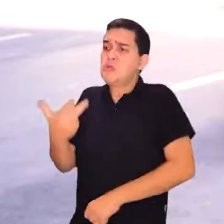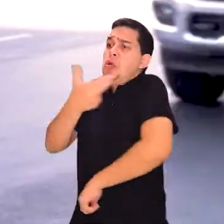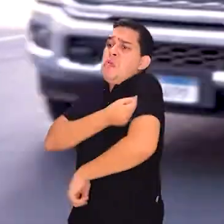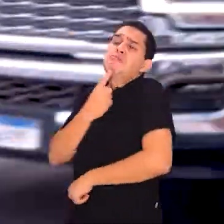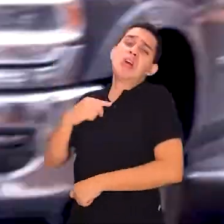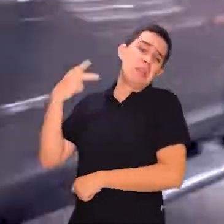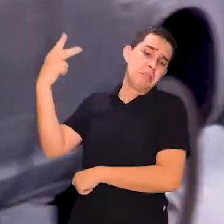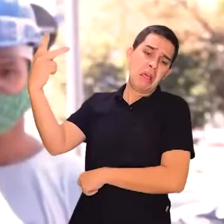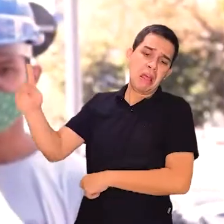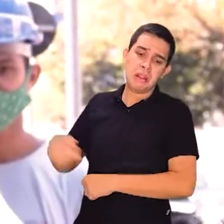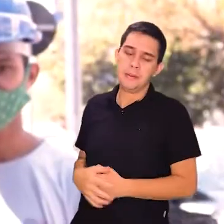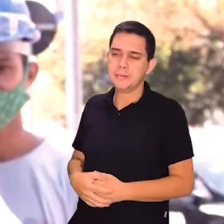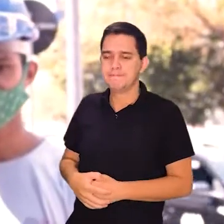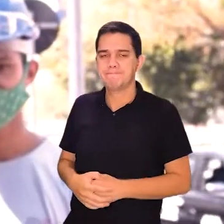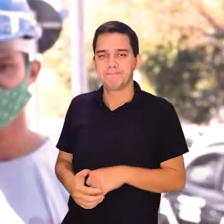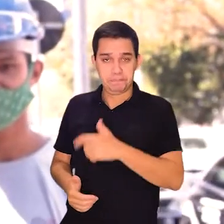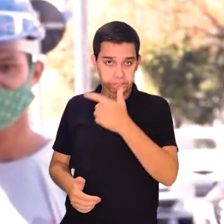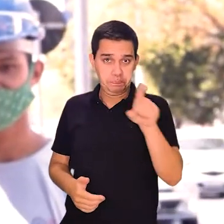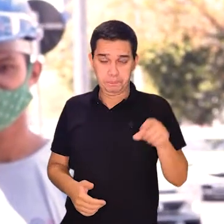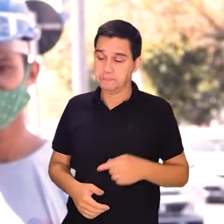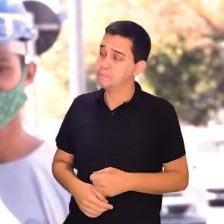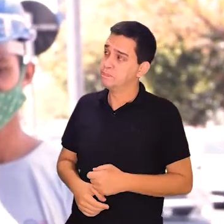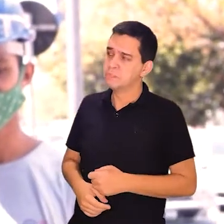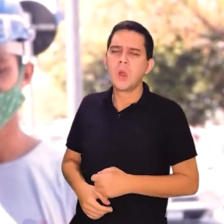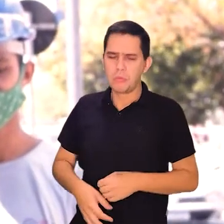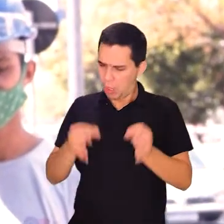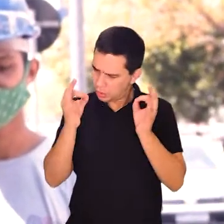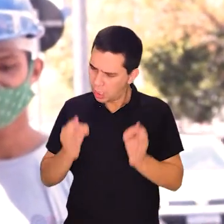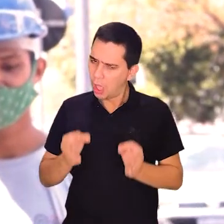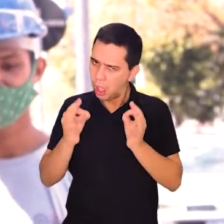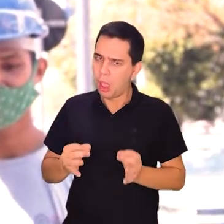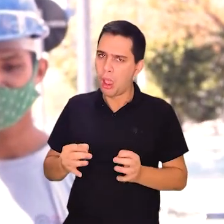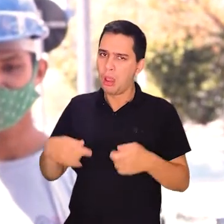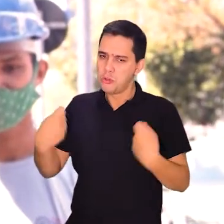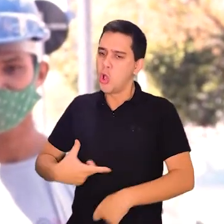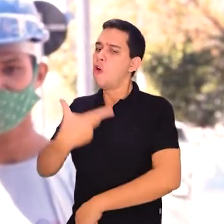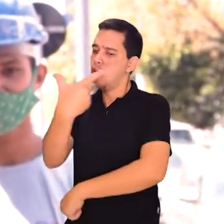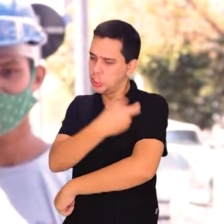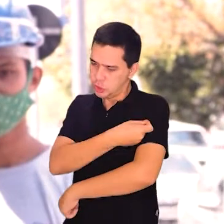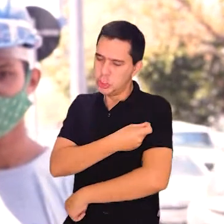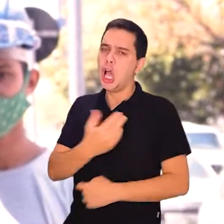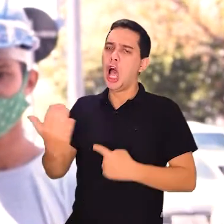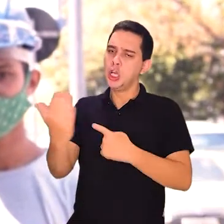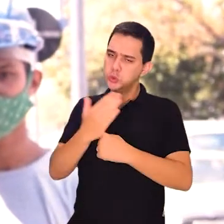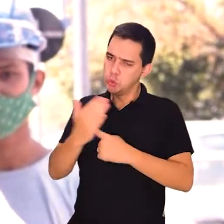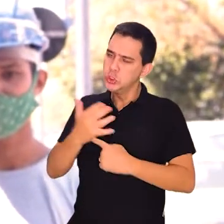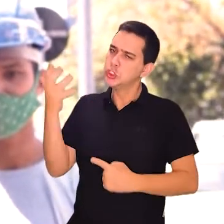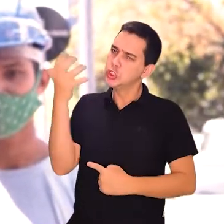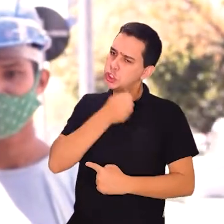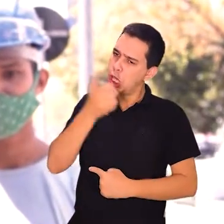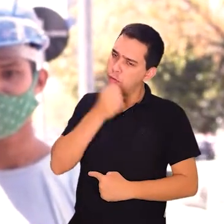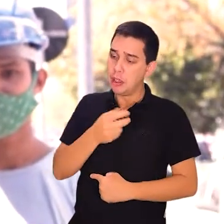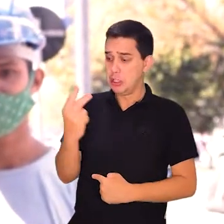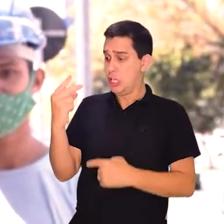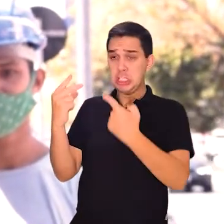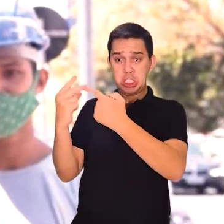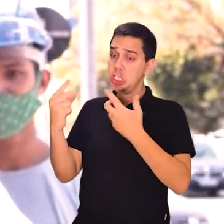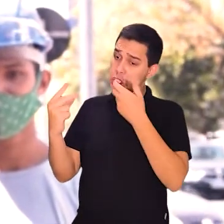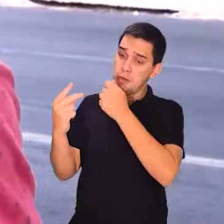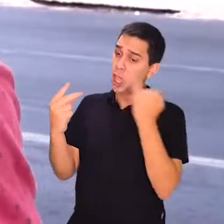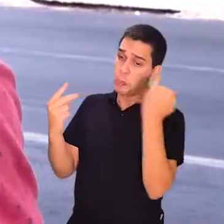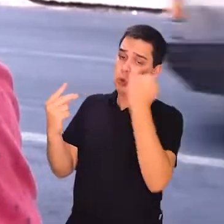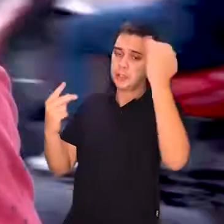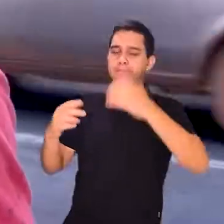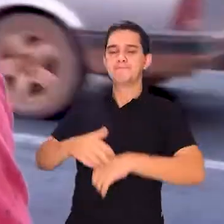Toma se quiser, ué. Tá certo, ué, porque a pessoa tem que tomar essa vacina, que é o único meio que a gente tá tendo de prevenção, é essa vacina,